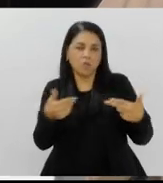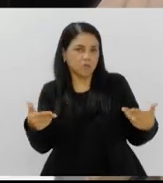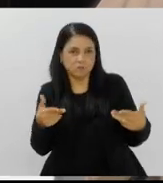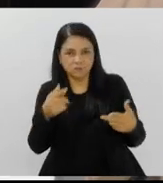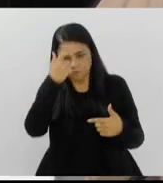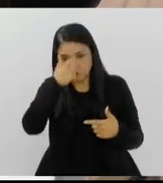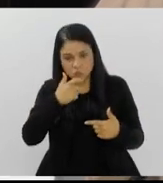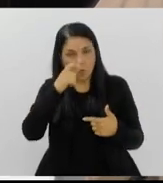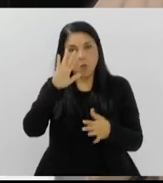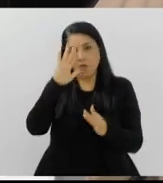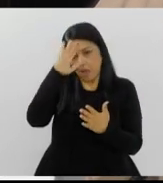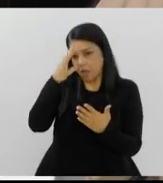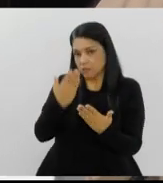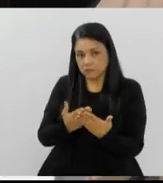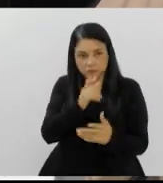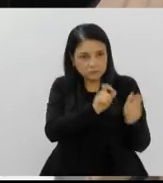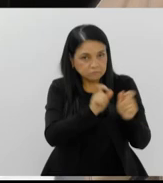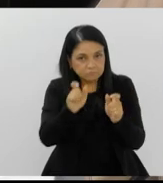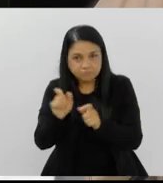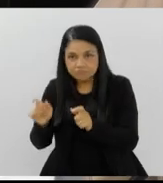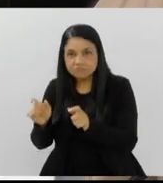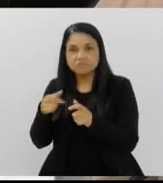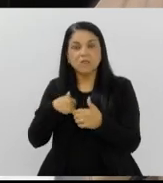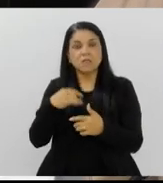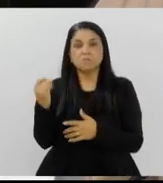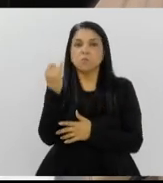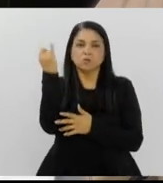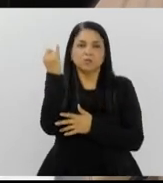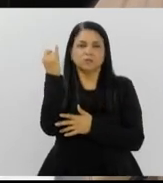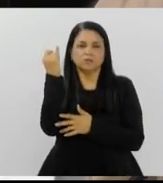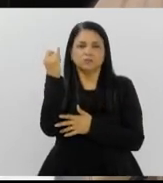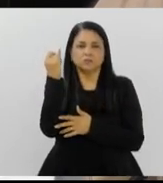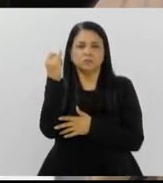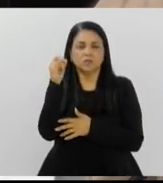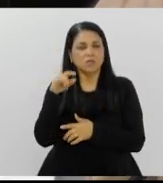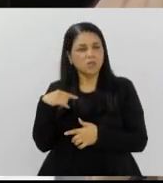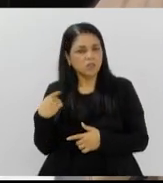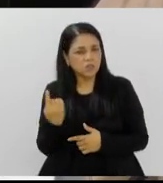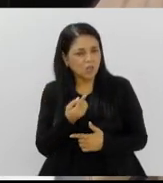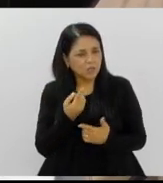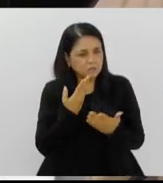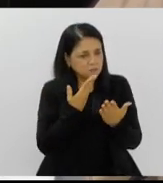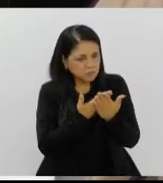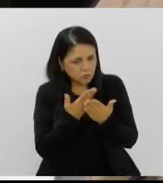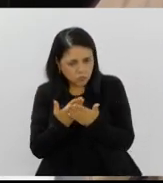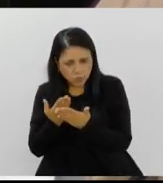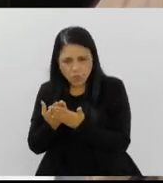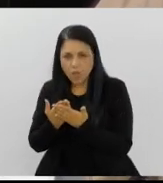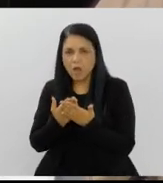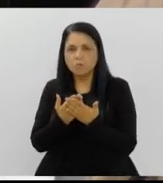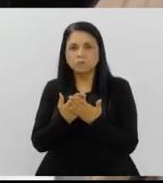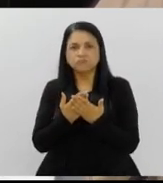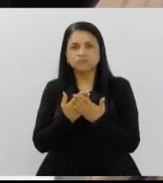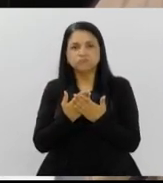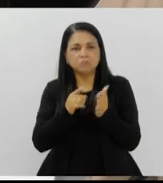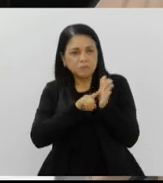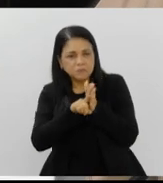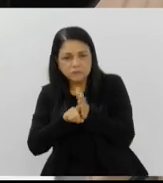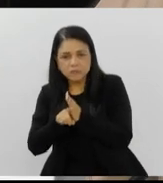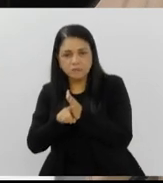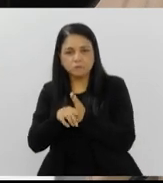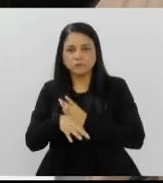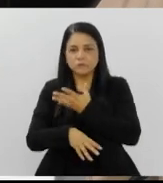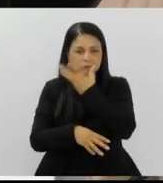pessoas acreditam e acham que aquela pessoa é importante, e tudo que a gente estuda e que a gente leva a sério é esquecido.